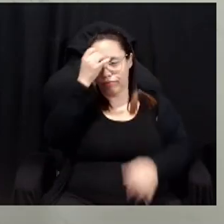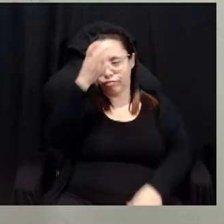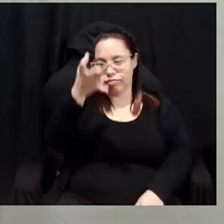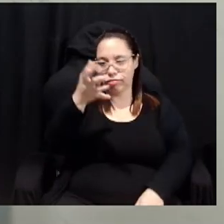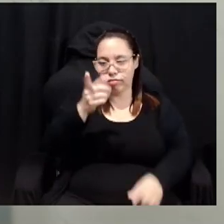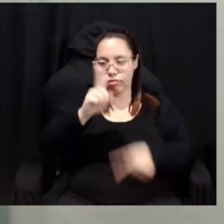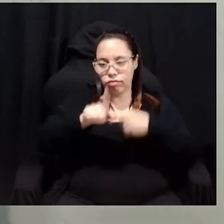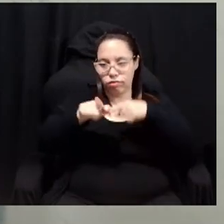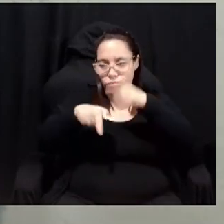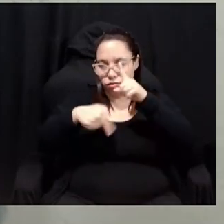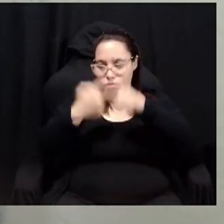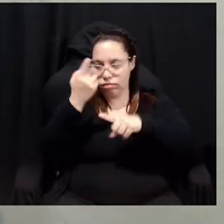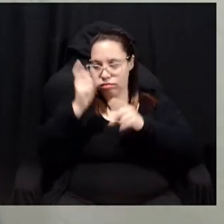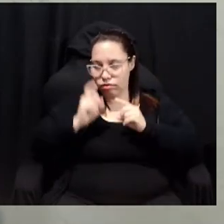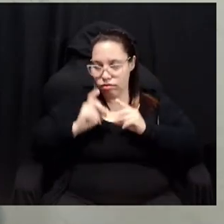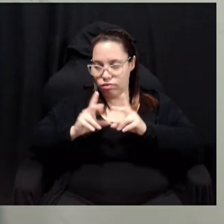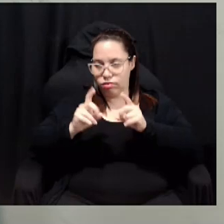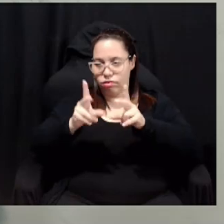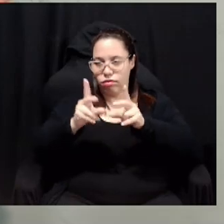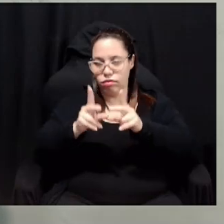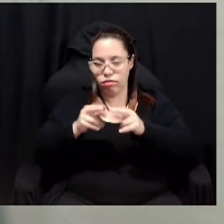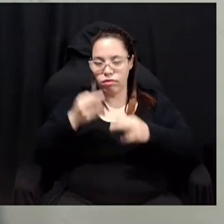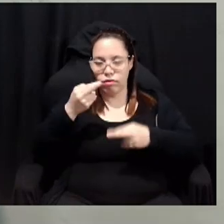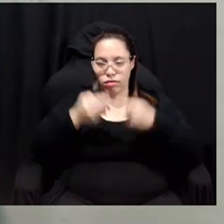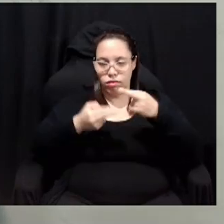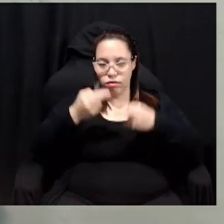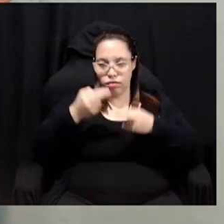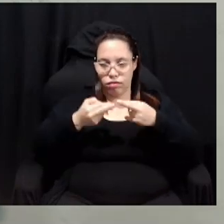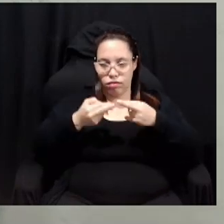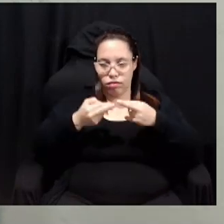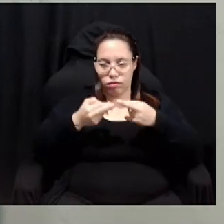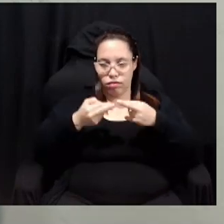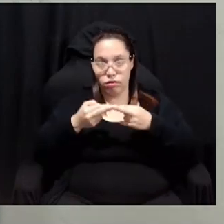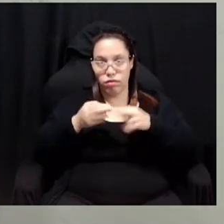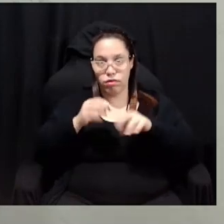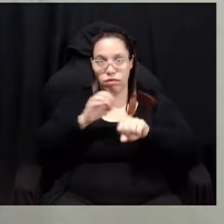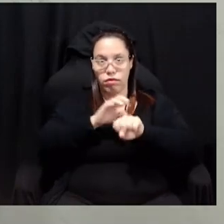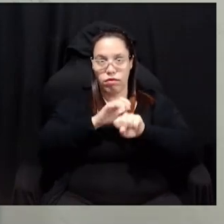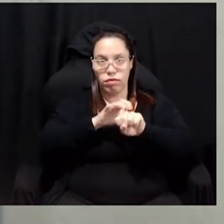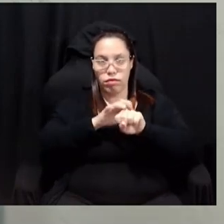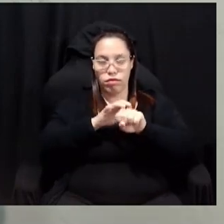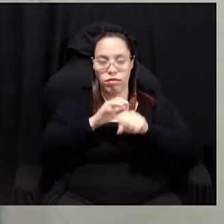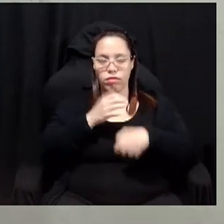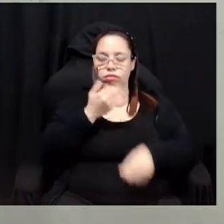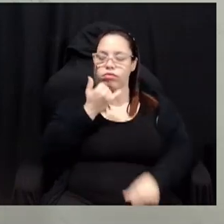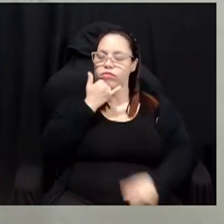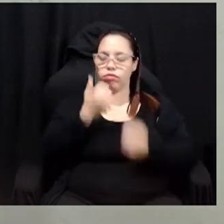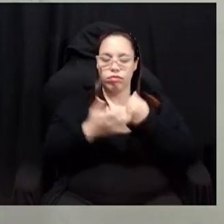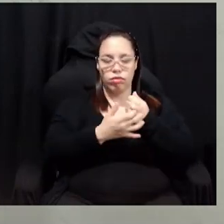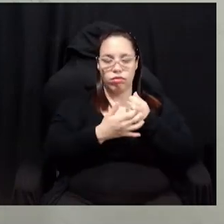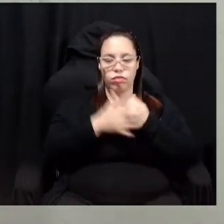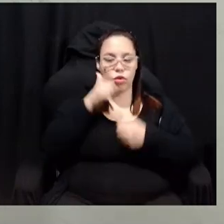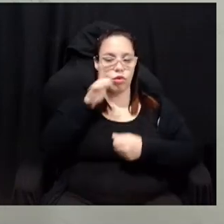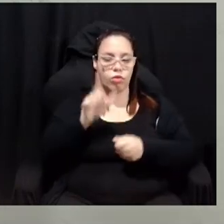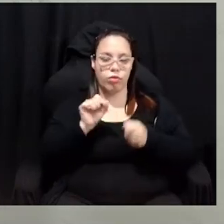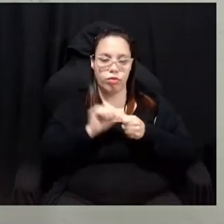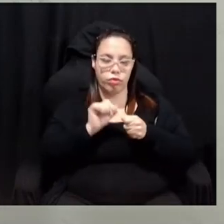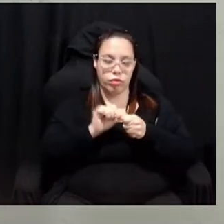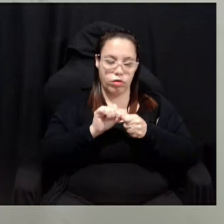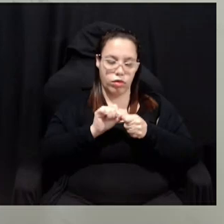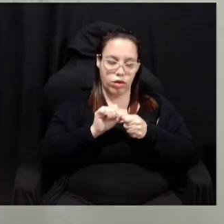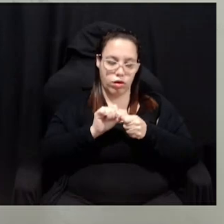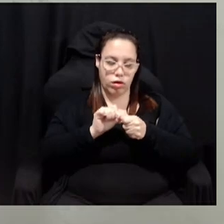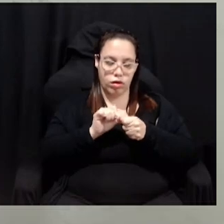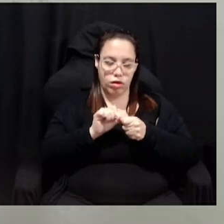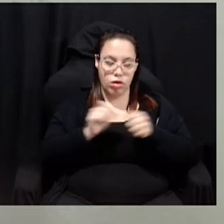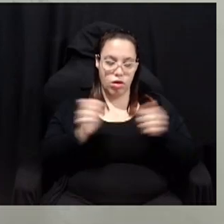as vendas, porque eu me relaciono, às vezes por meio do digital, mas às vezes as vendas eu consigo fazer aquela venda de impulso, aquela venda